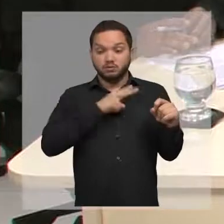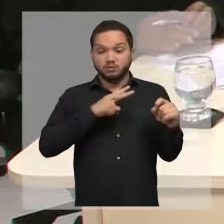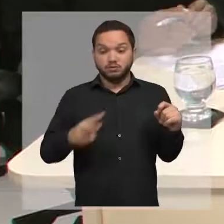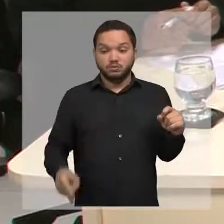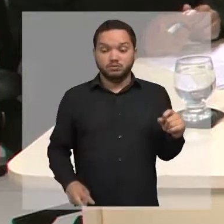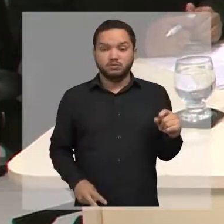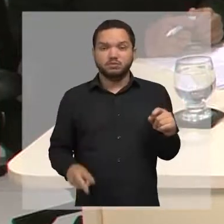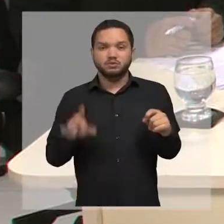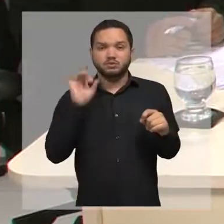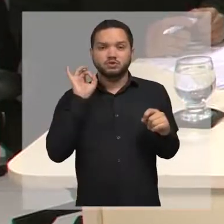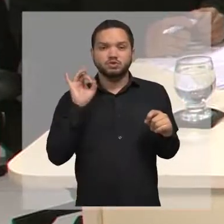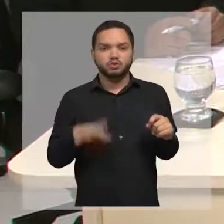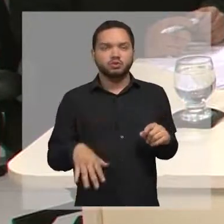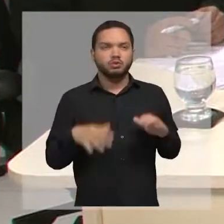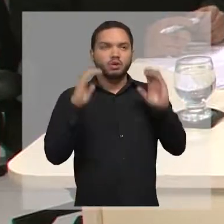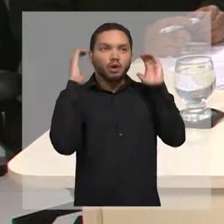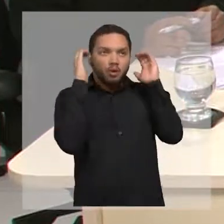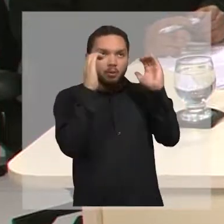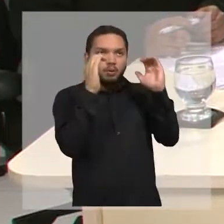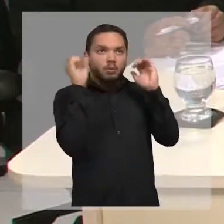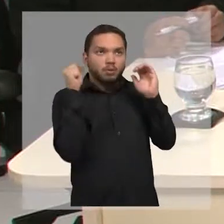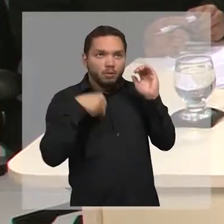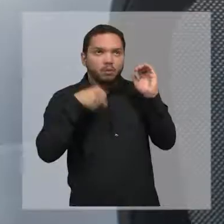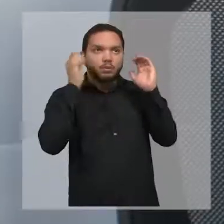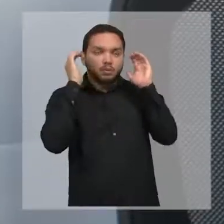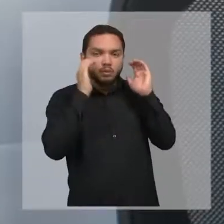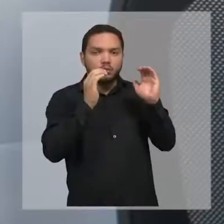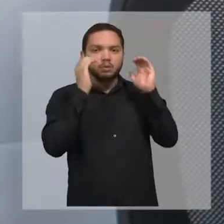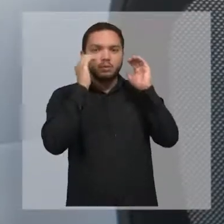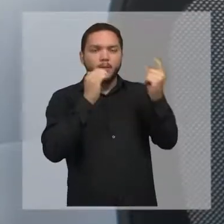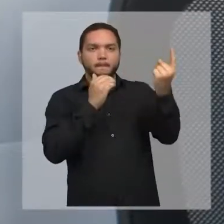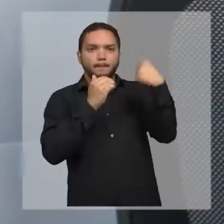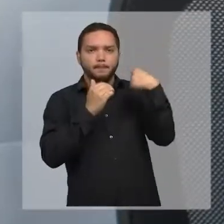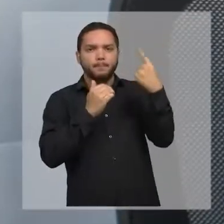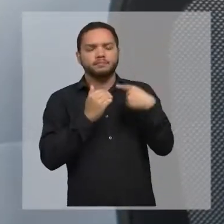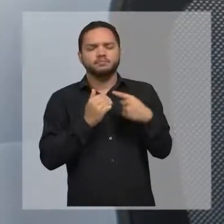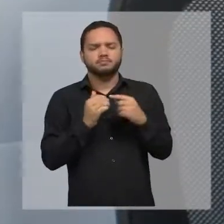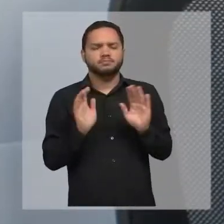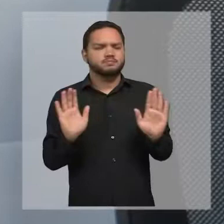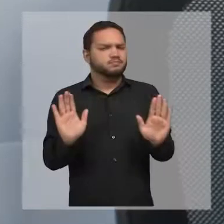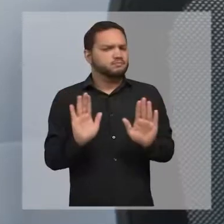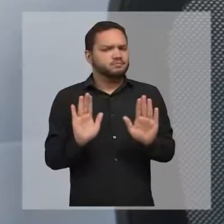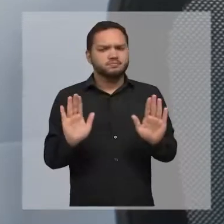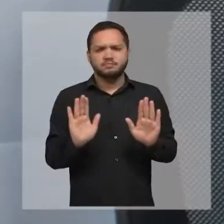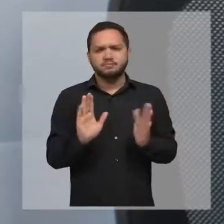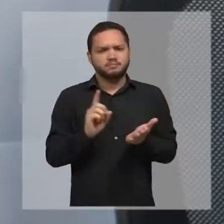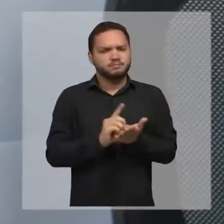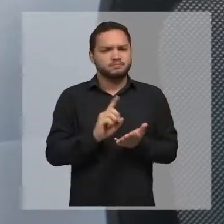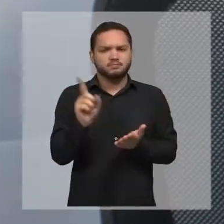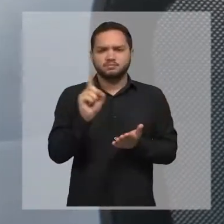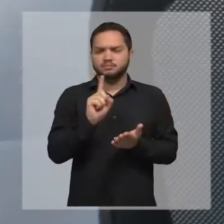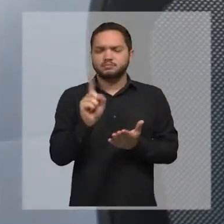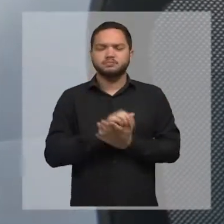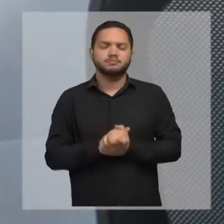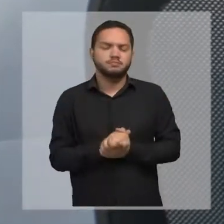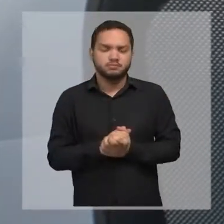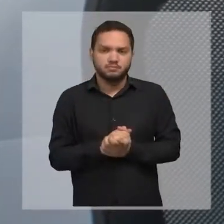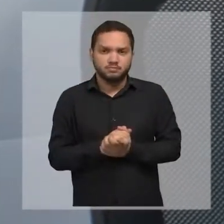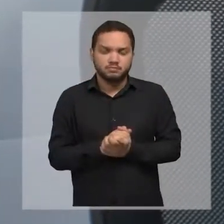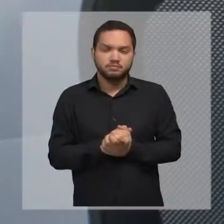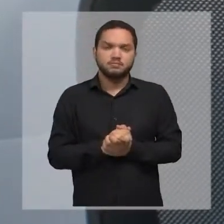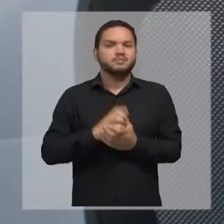que os vereadores simplesmente obedecem o que o prefeito manda. E não é bem assim, né, Isaac? Na grande realidade não é,